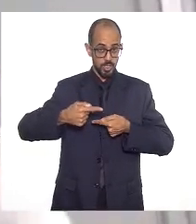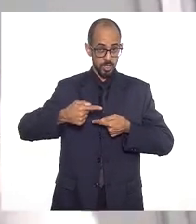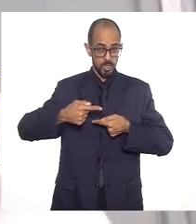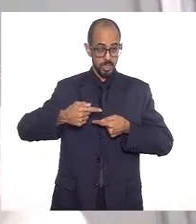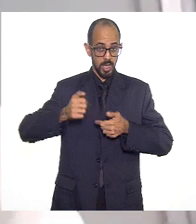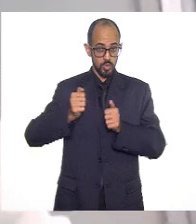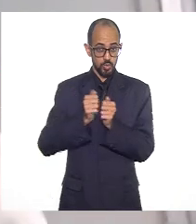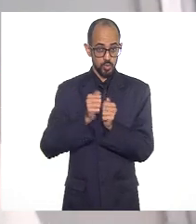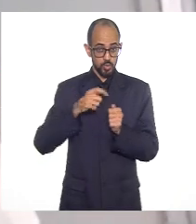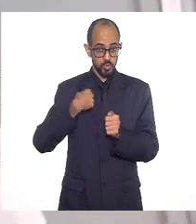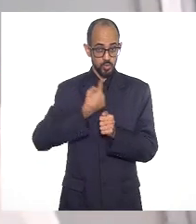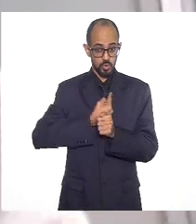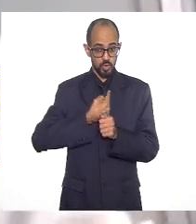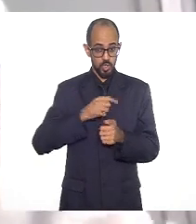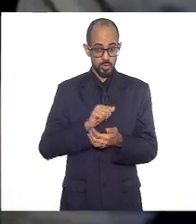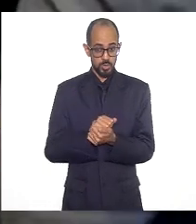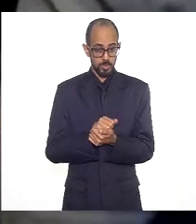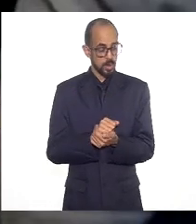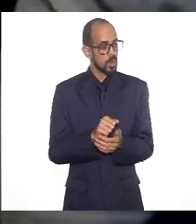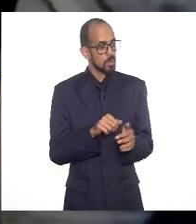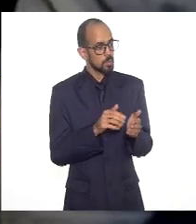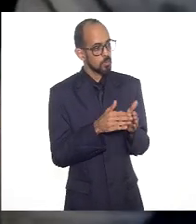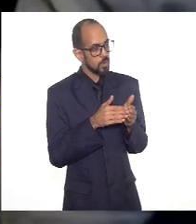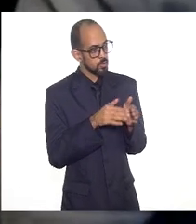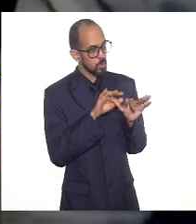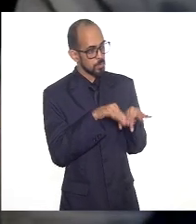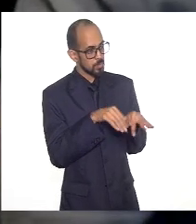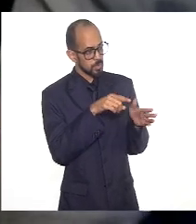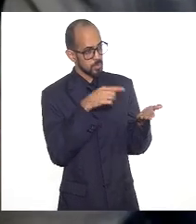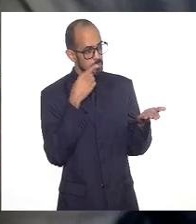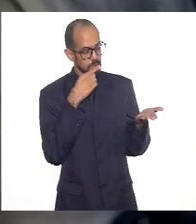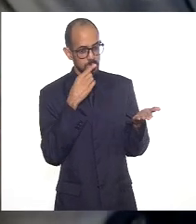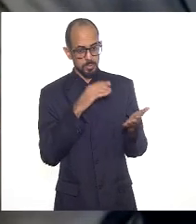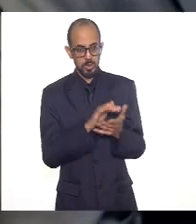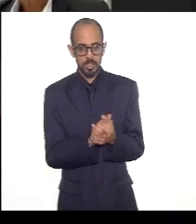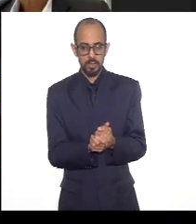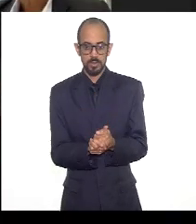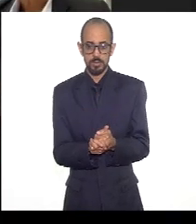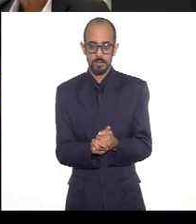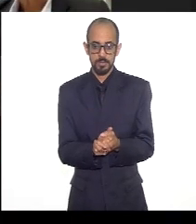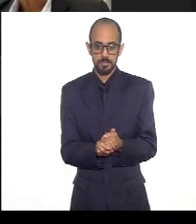gente fala até hoje, né, sobre concluir, a saúde, favor, da população negra no sentido de